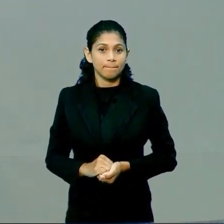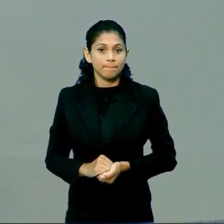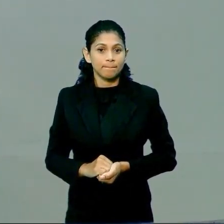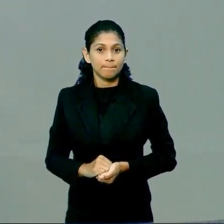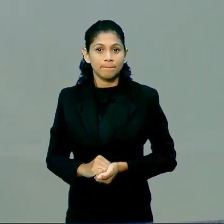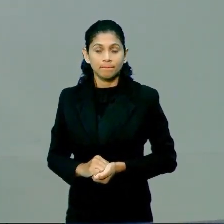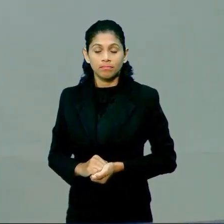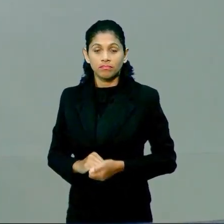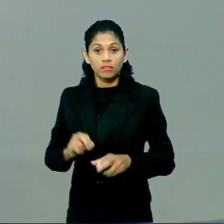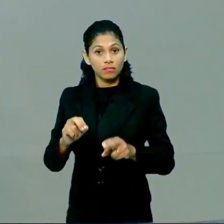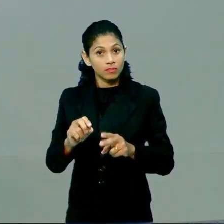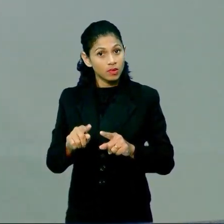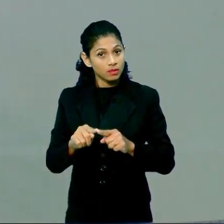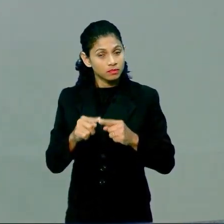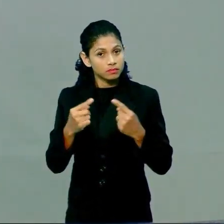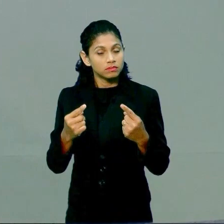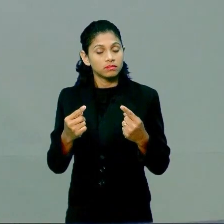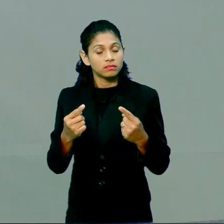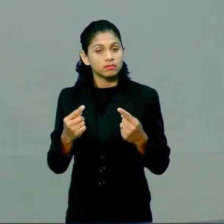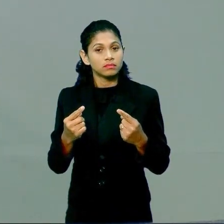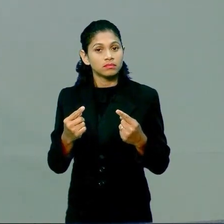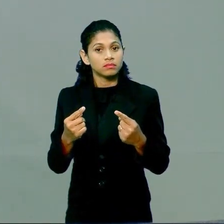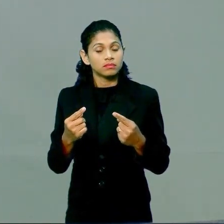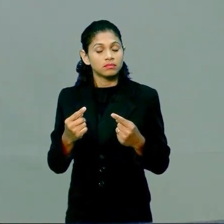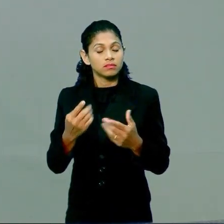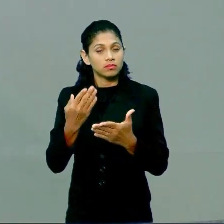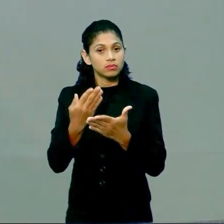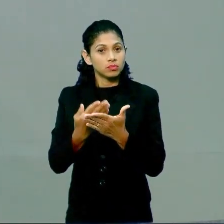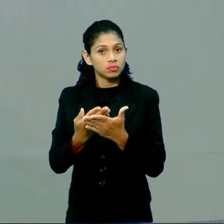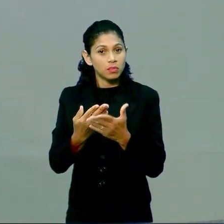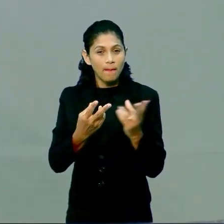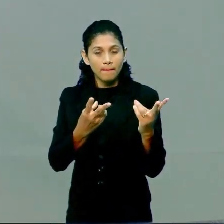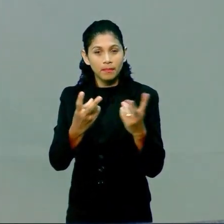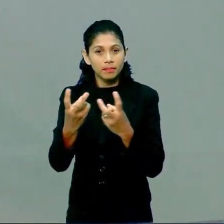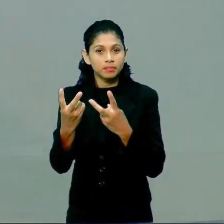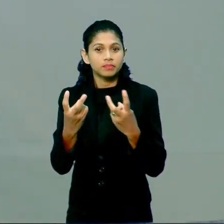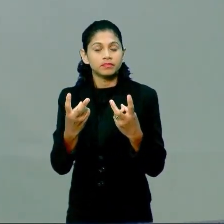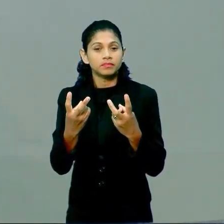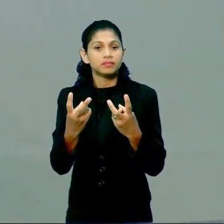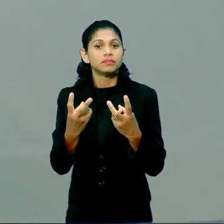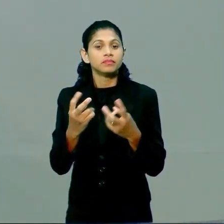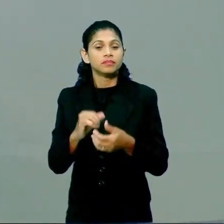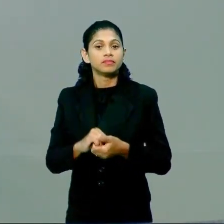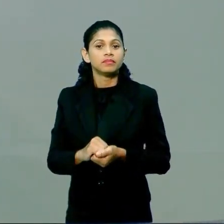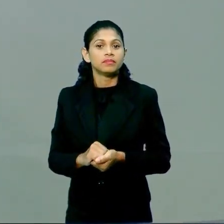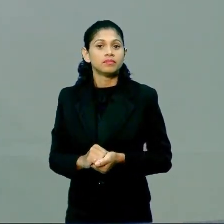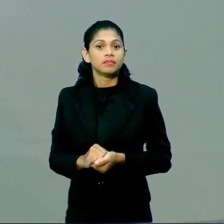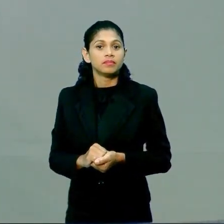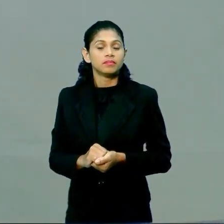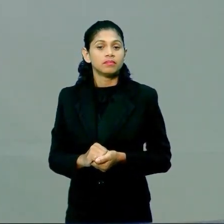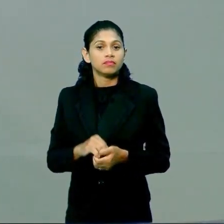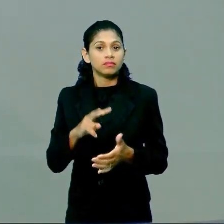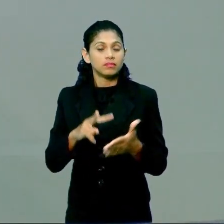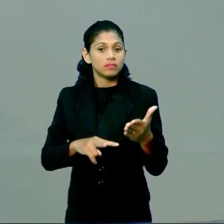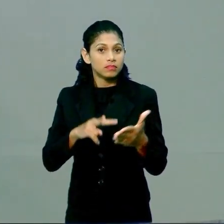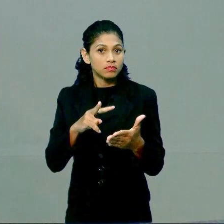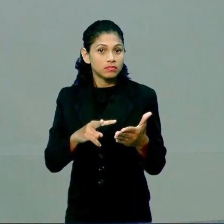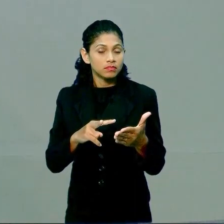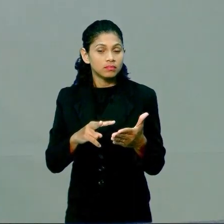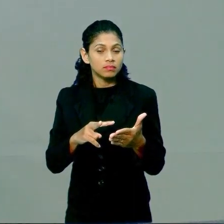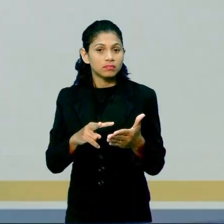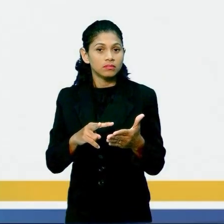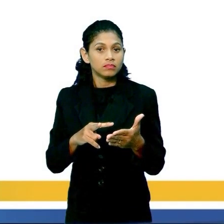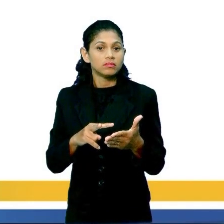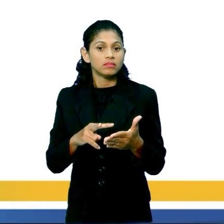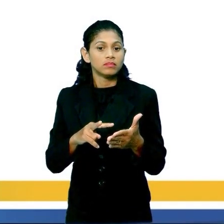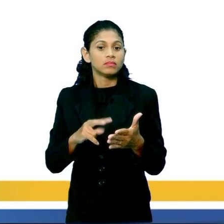mas por enquanto é isso a gente nem estudou sinonimia ainda mas percebe né pelo que a gente leu aqui que ambas têm